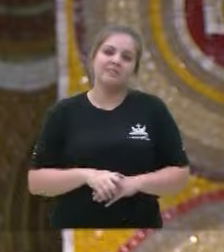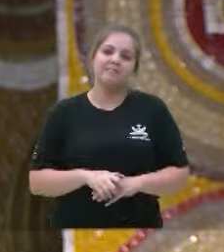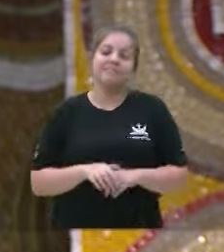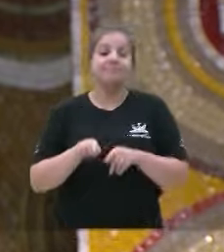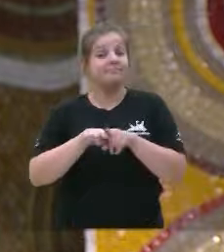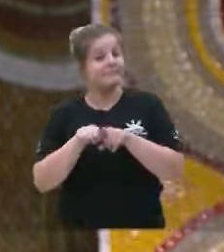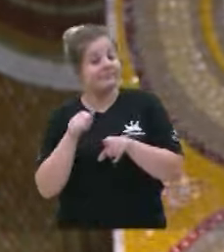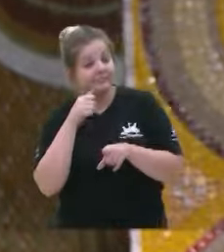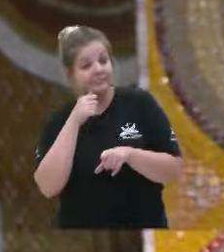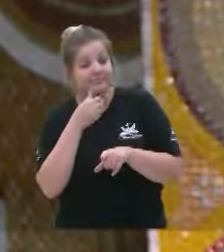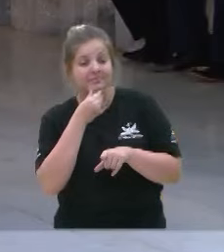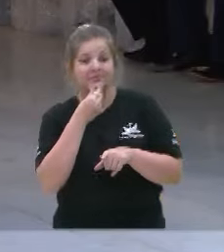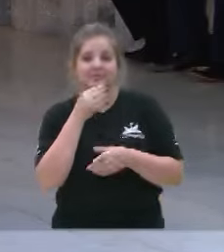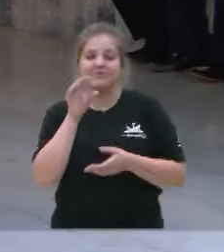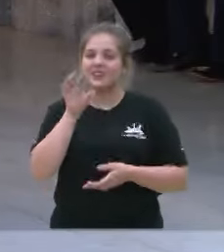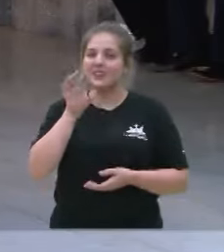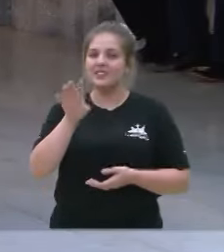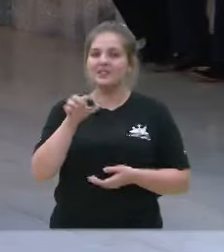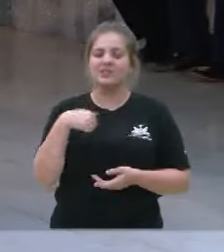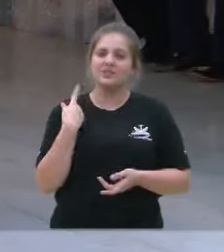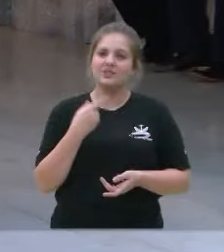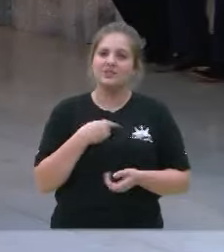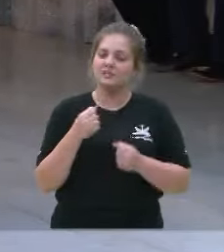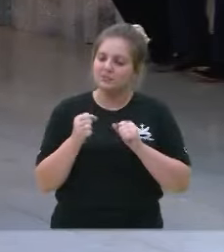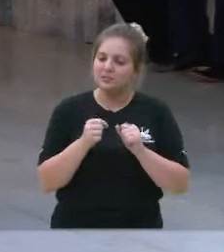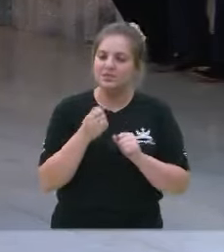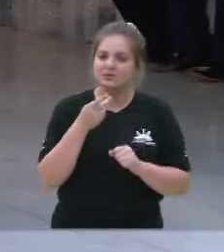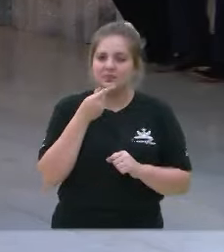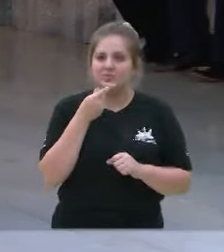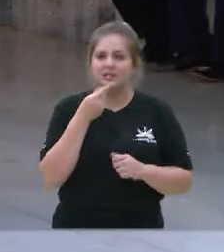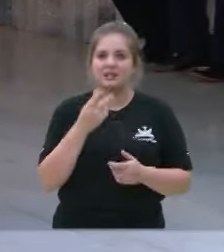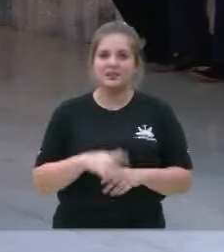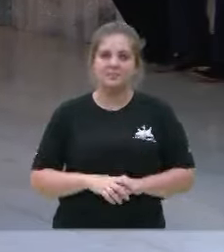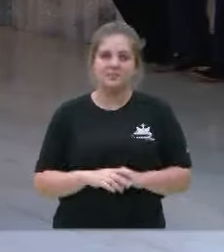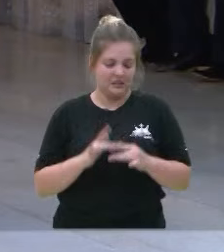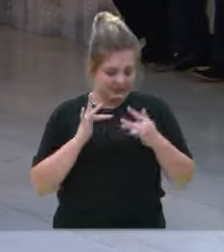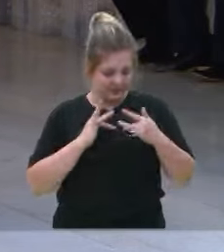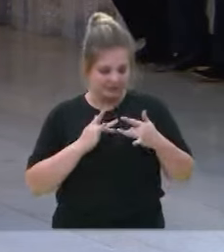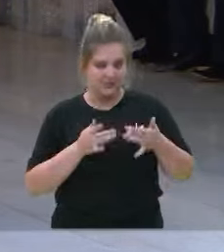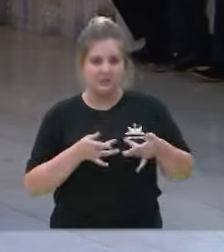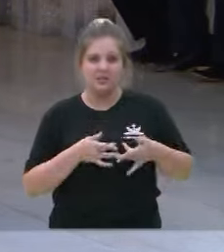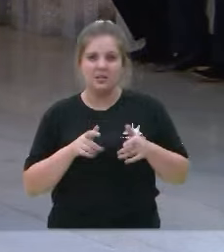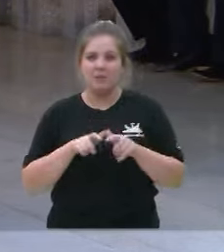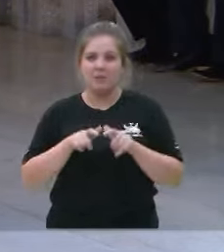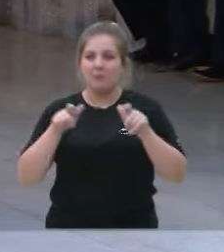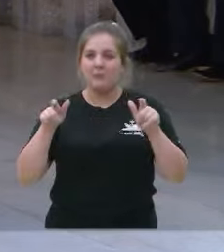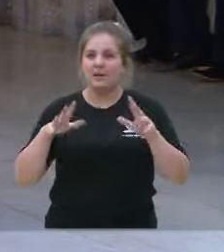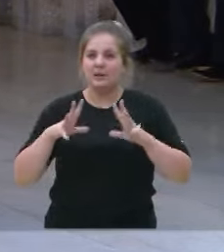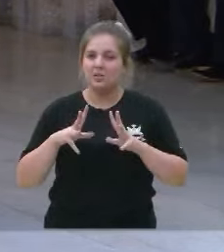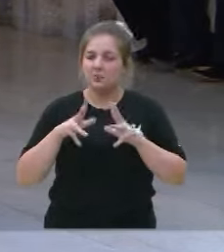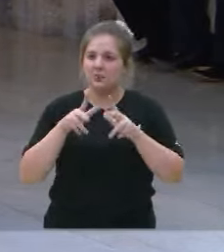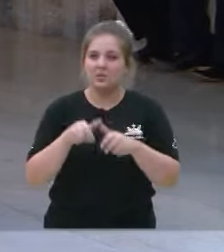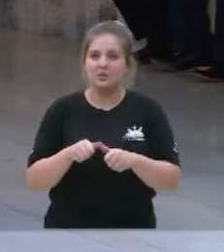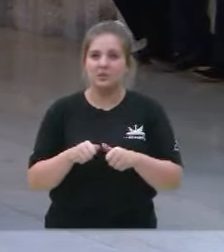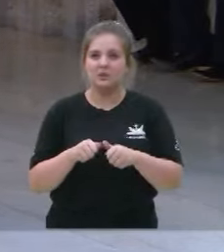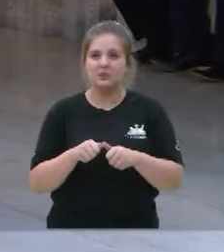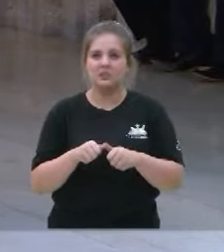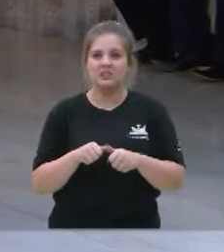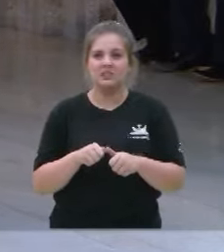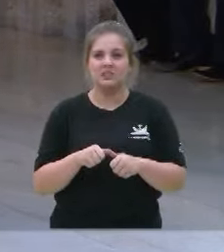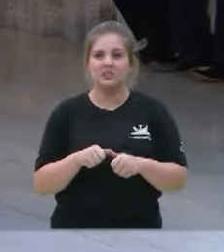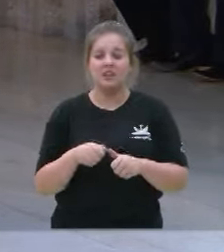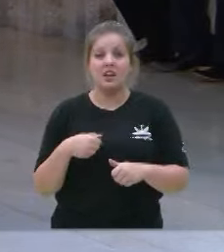irmãos que podemos dizer que a misericórdia está aberta a todos agora